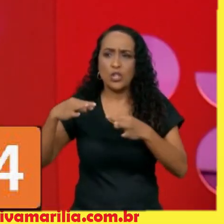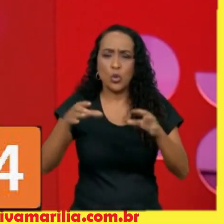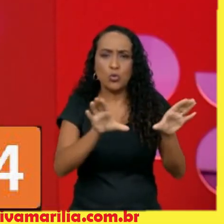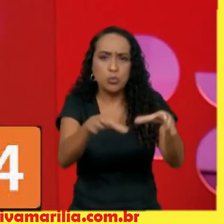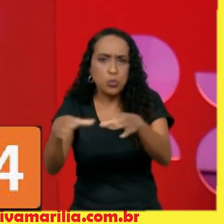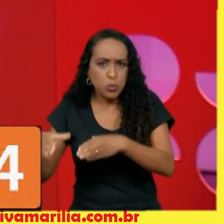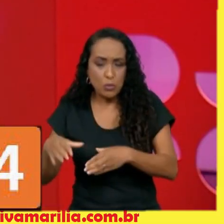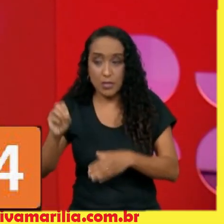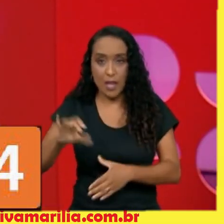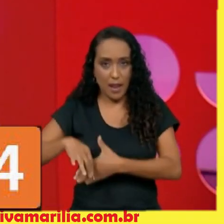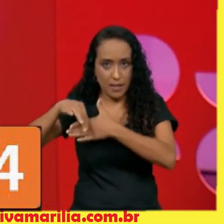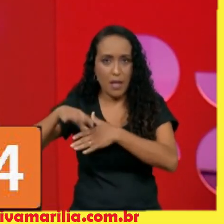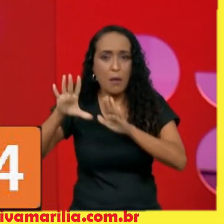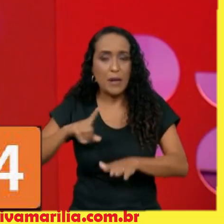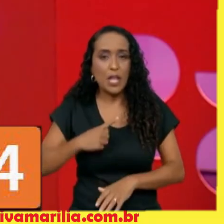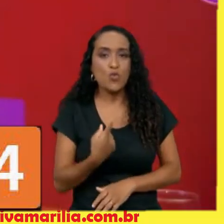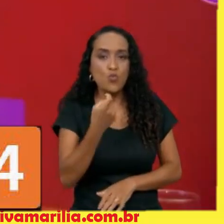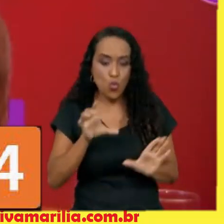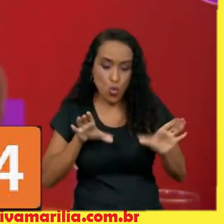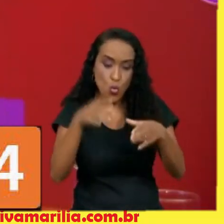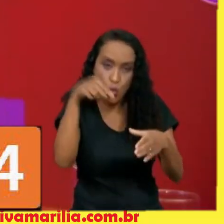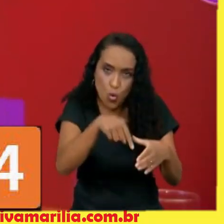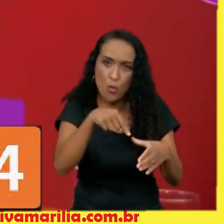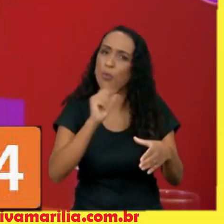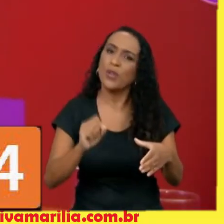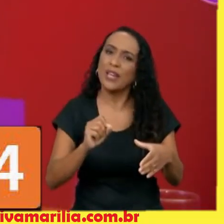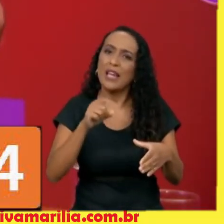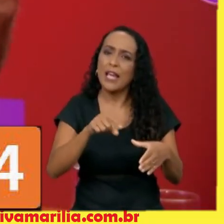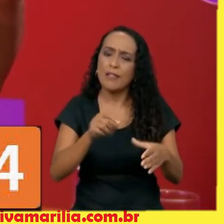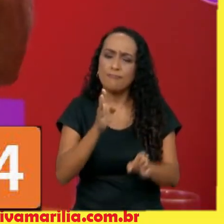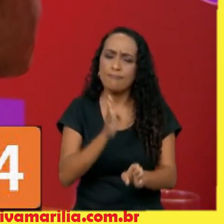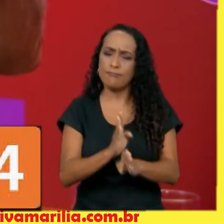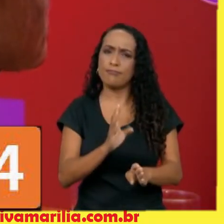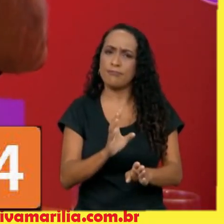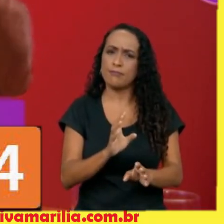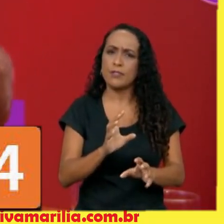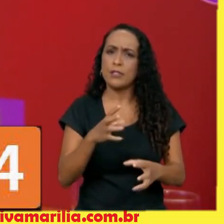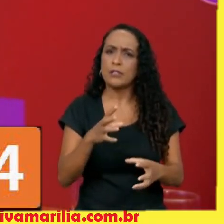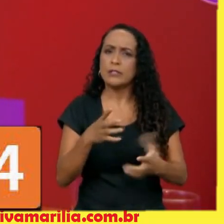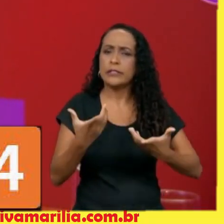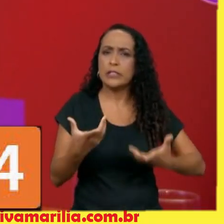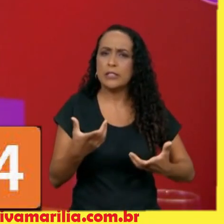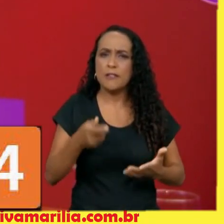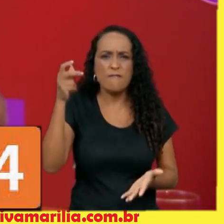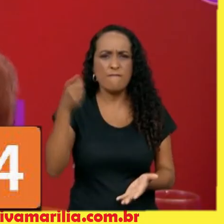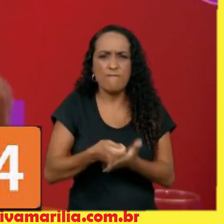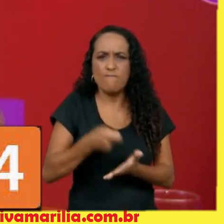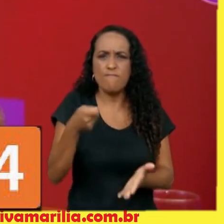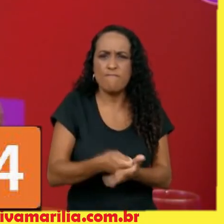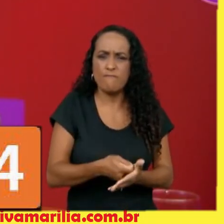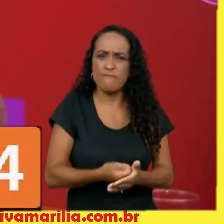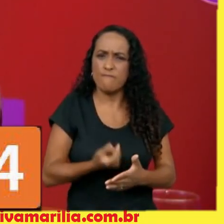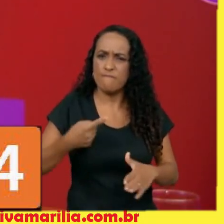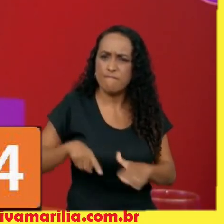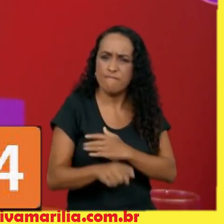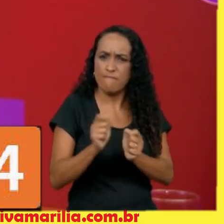óbvio. Claro. Né? Mas tem sempre um segmento que é aquele que se identifica de modo intenso, né, e amplo